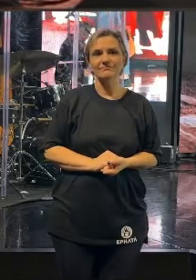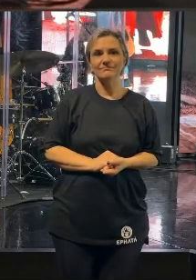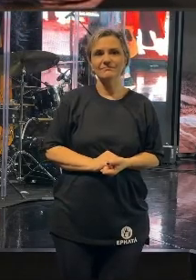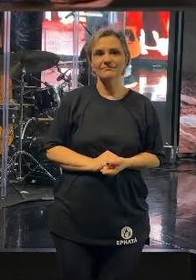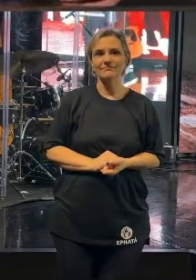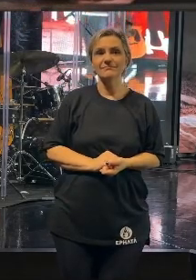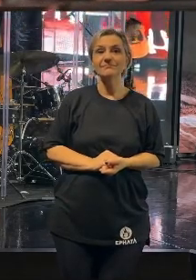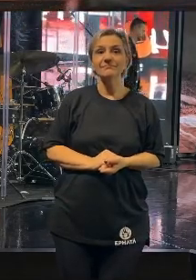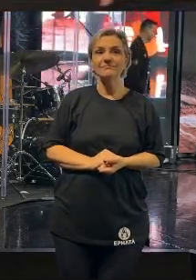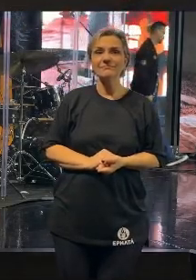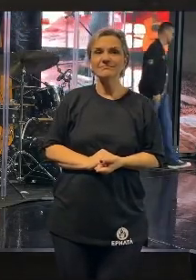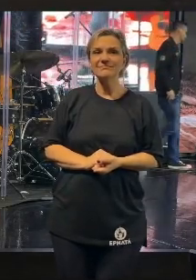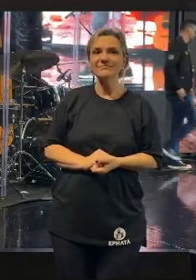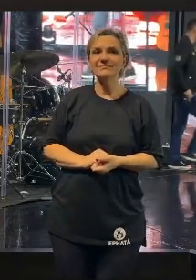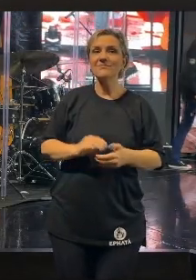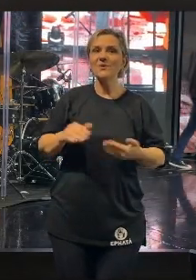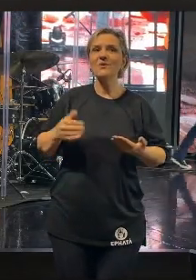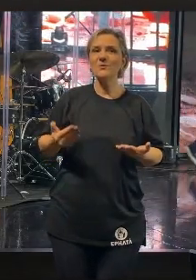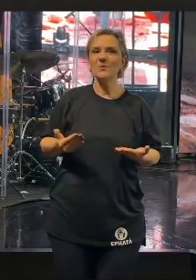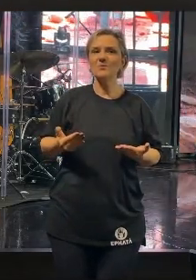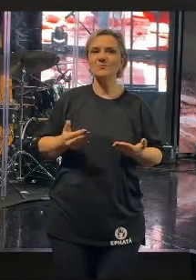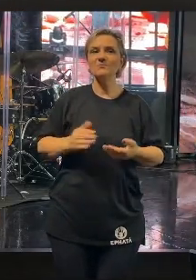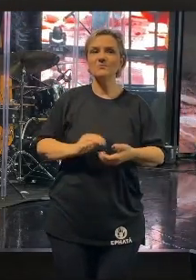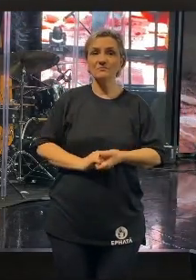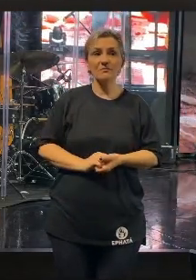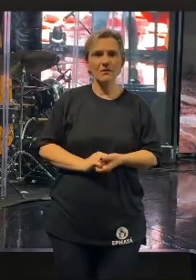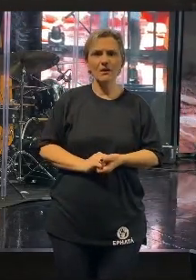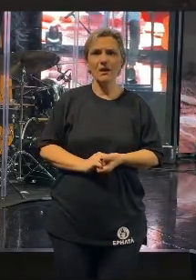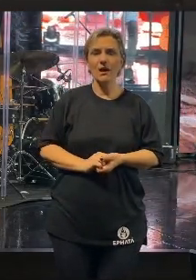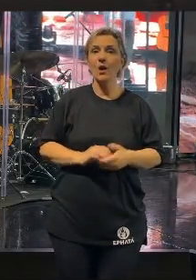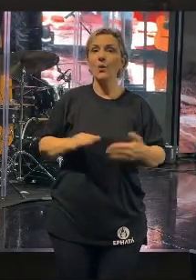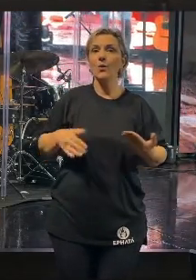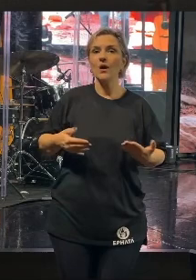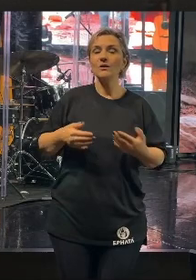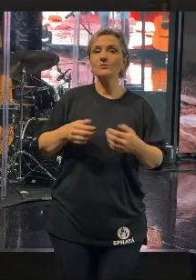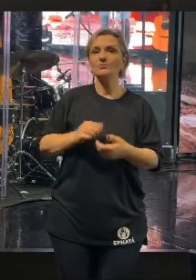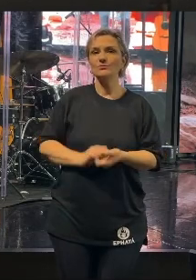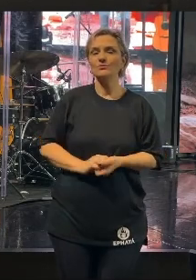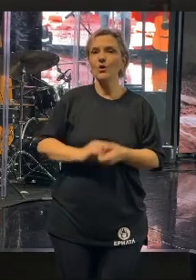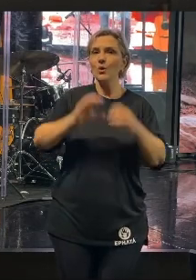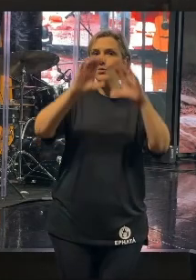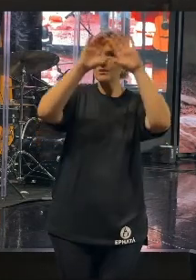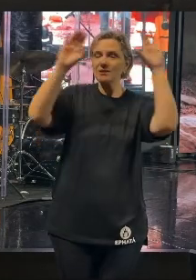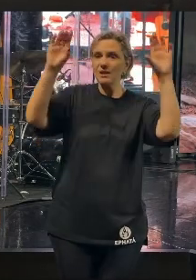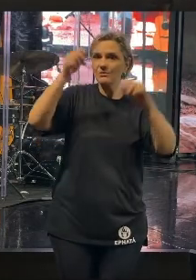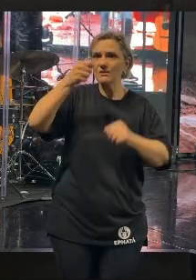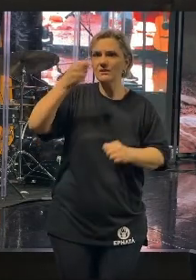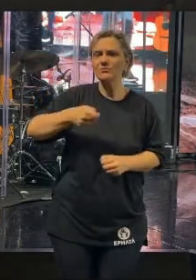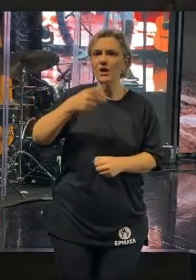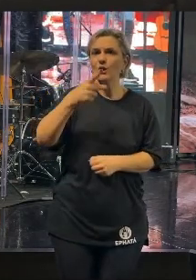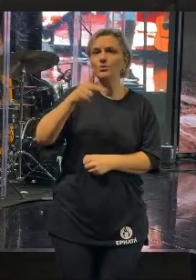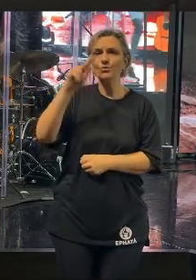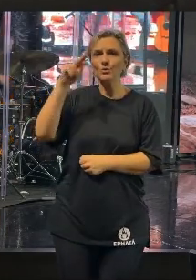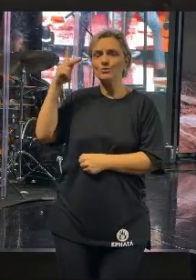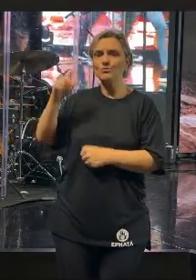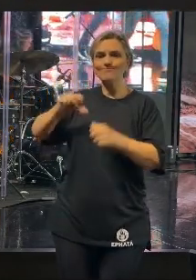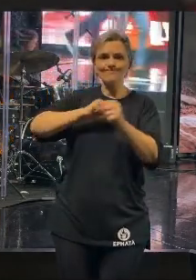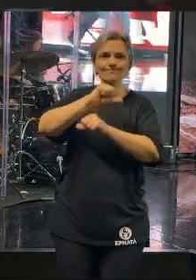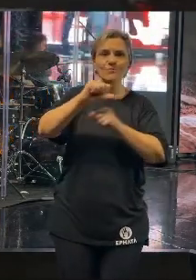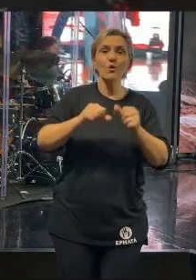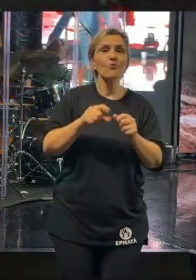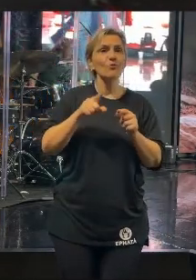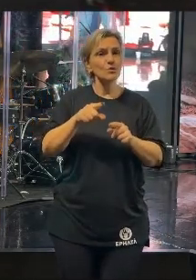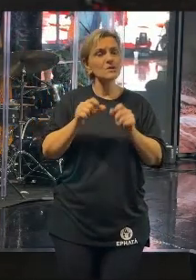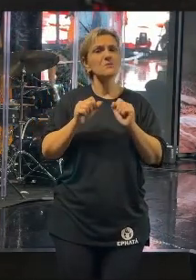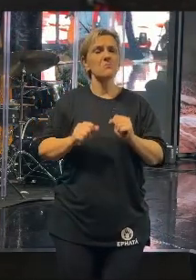Quando os céus determinam, a tua história muda da noite para o dia. Você até pode